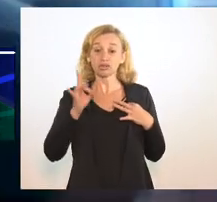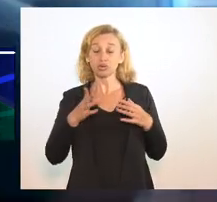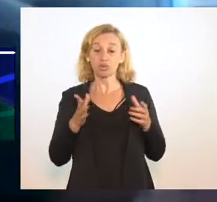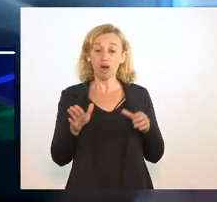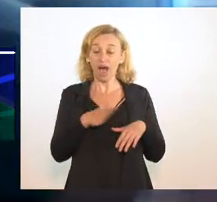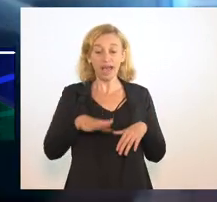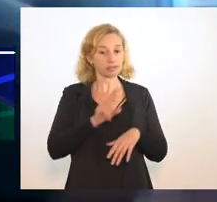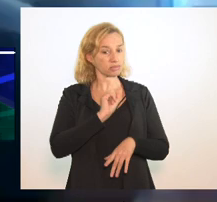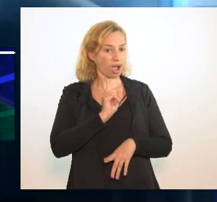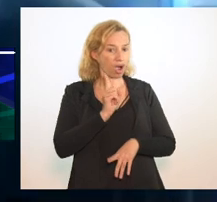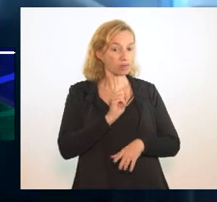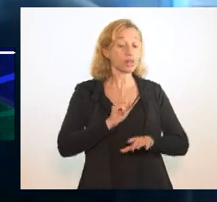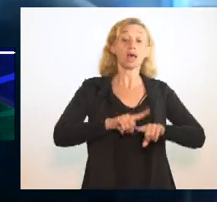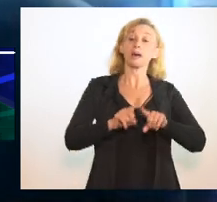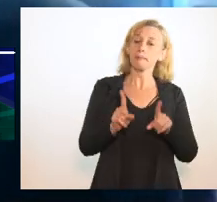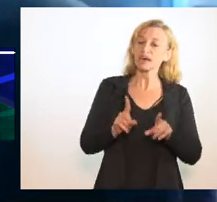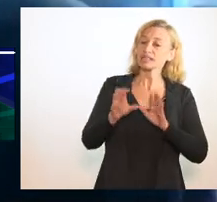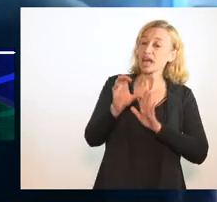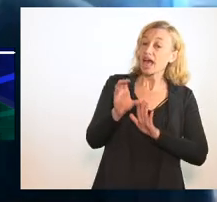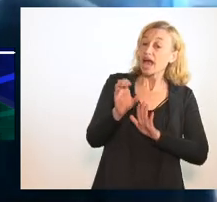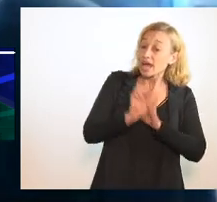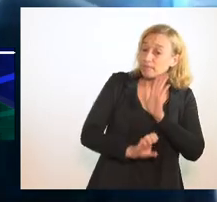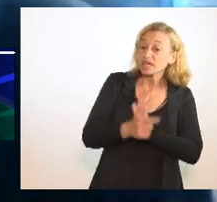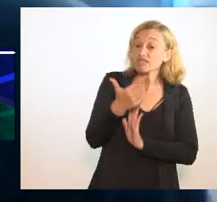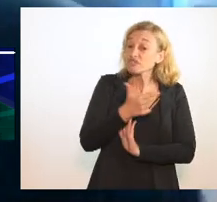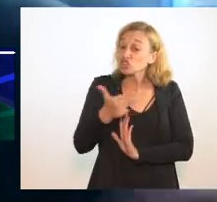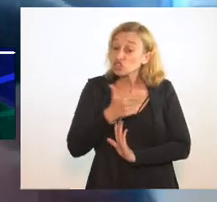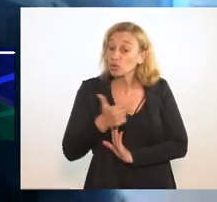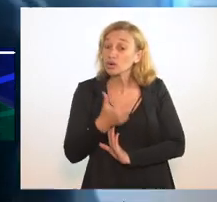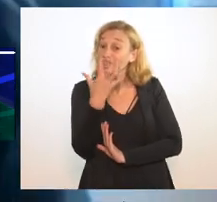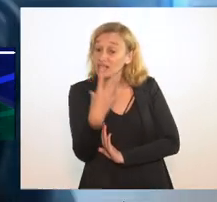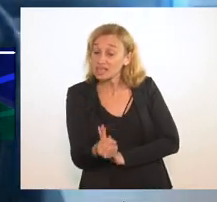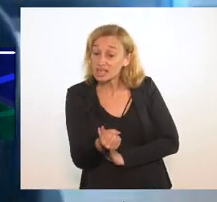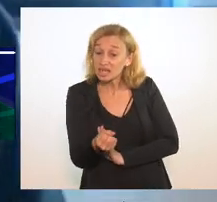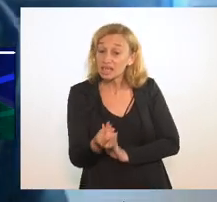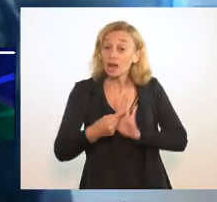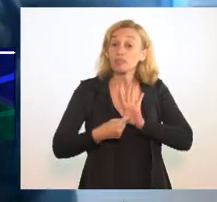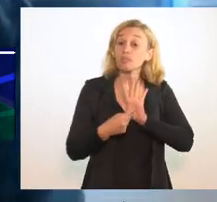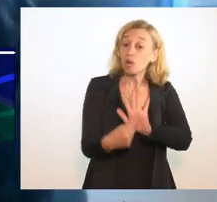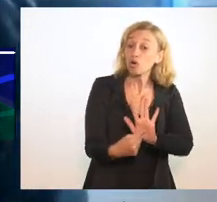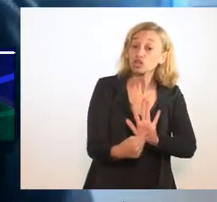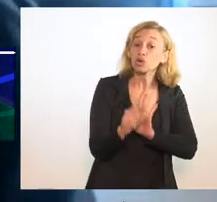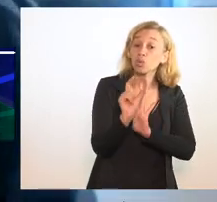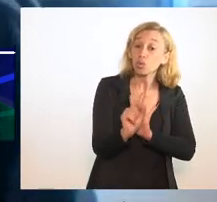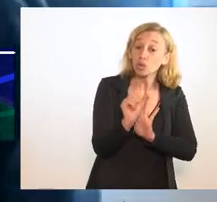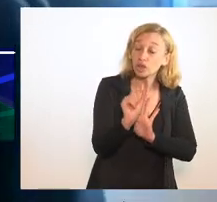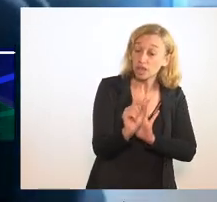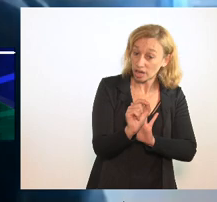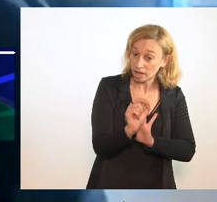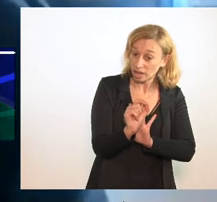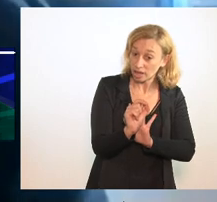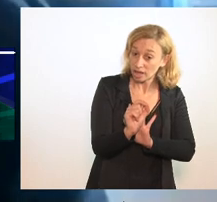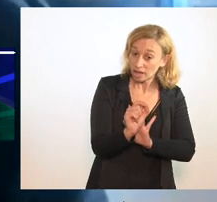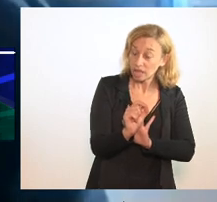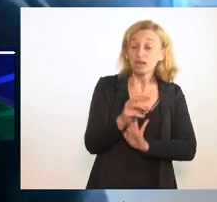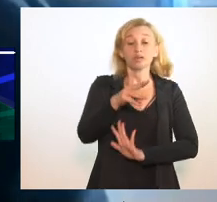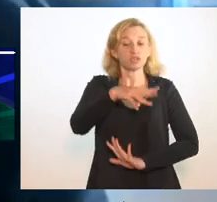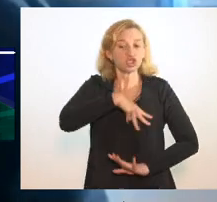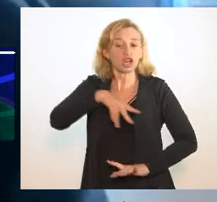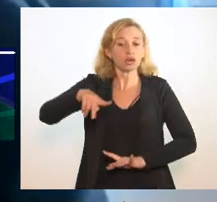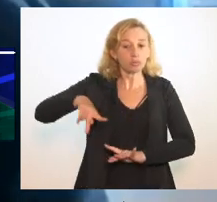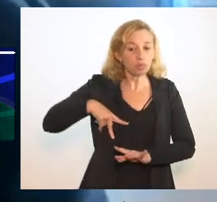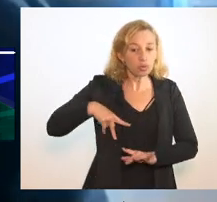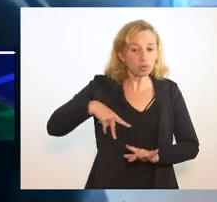Mas a emenda 22, acatada, ressalva o taque do Ministério Público